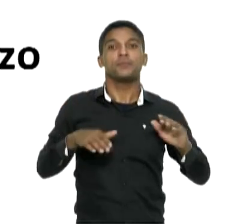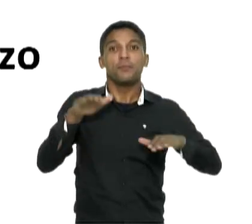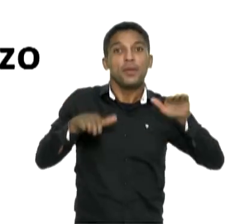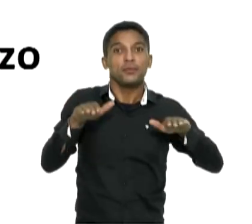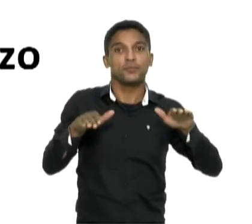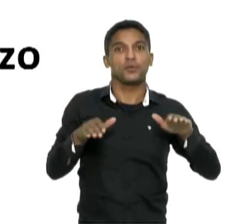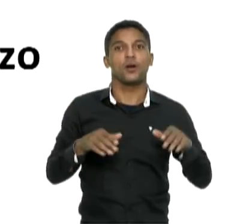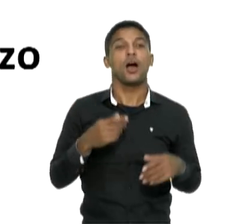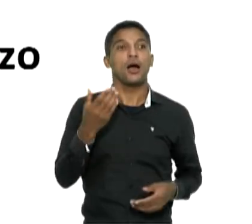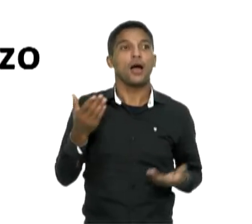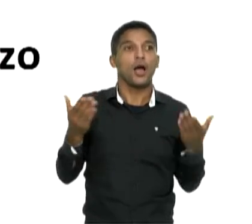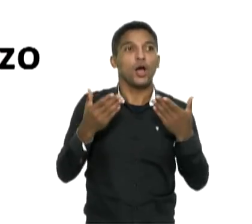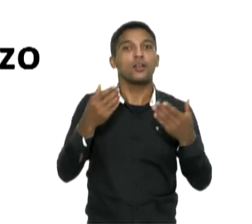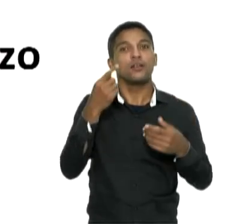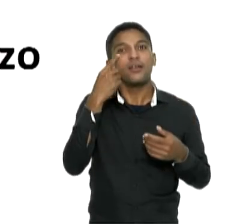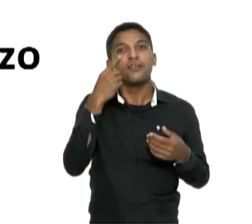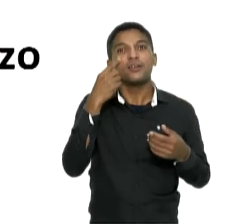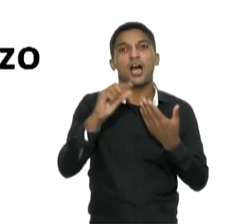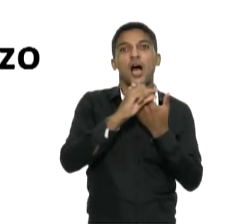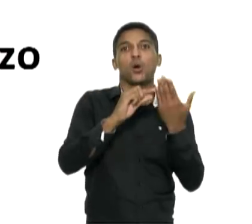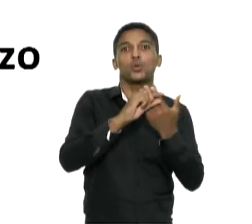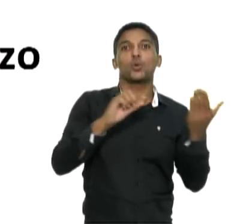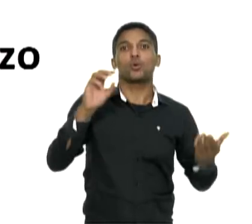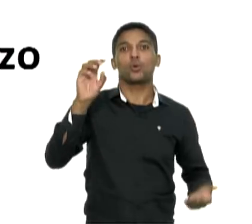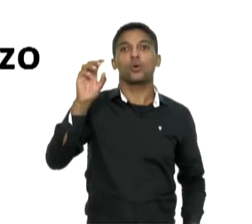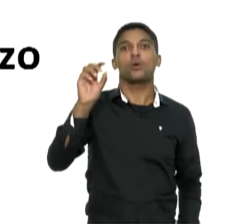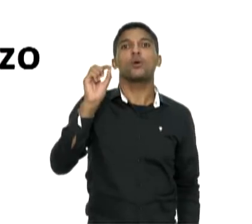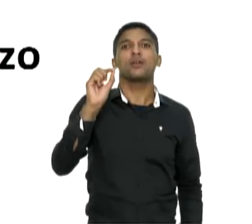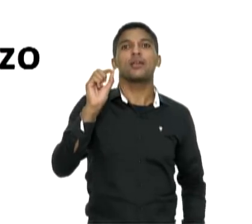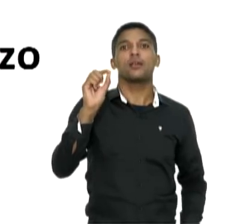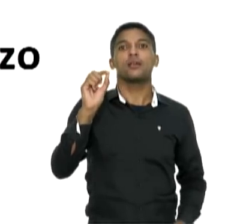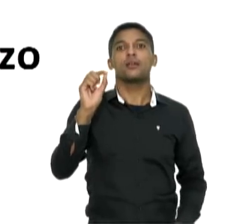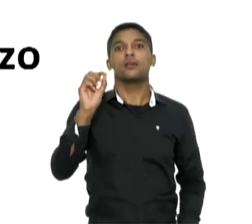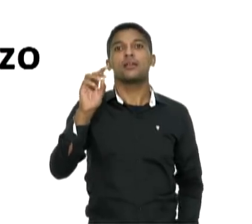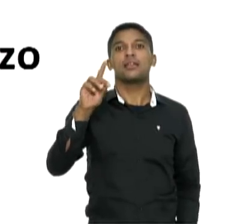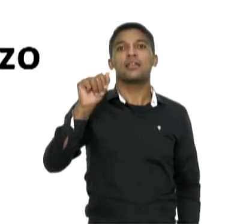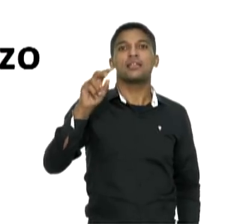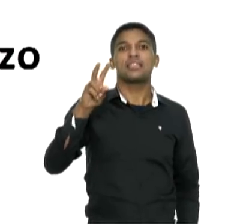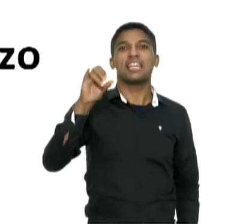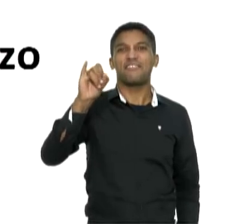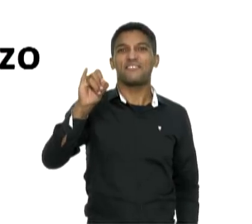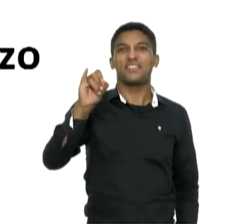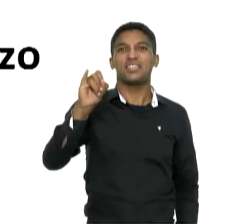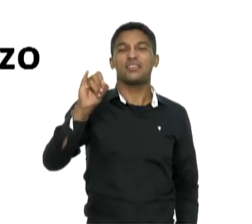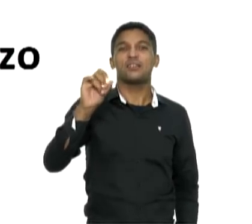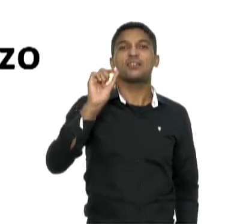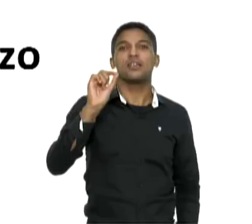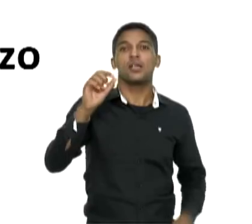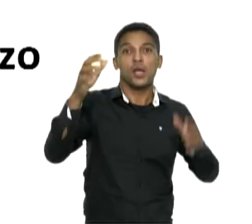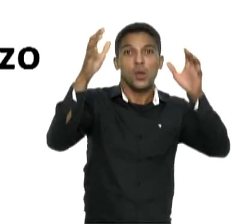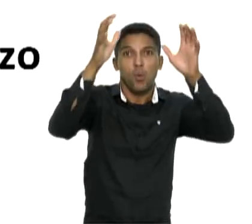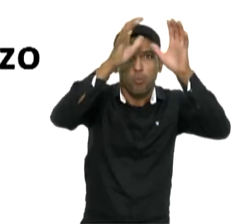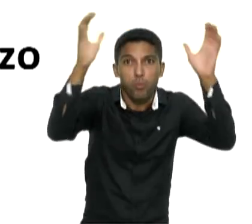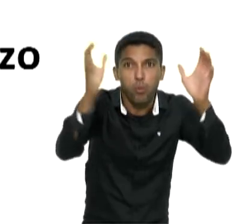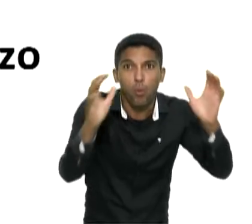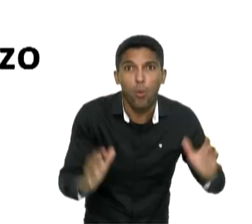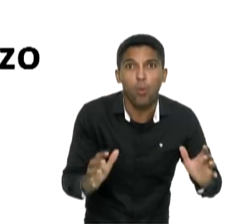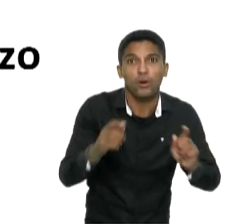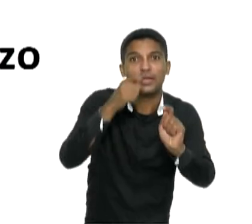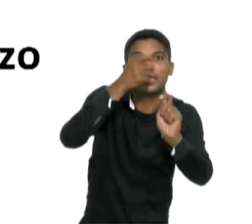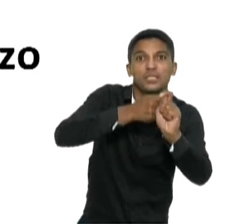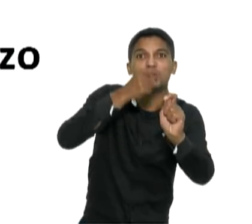né? Feita entre 1501 e 1504, se demorava muito para fazer uma escultura, né? Ela